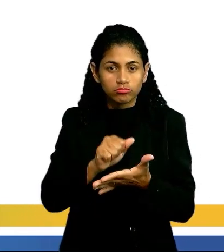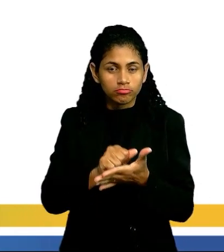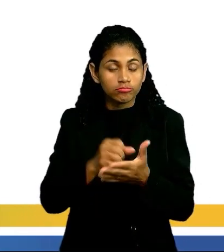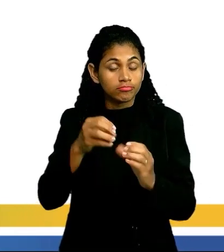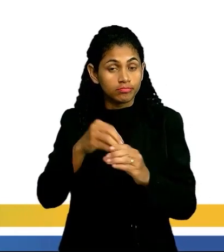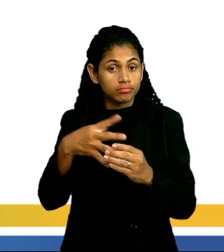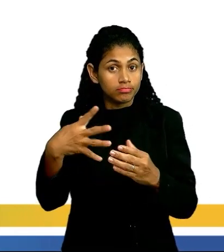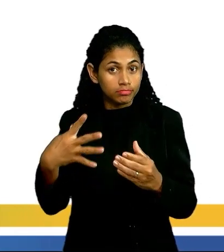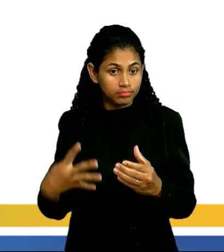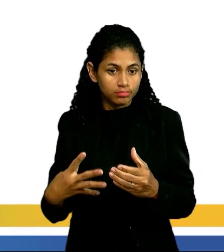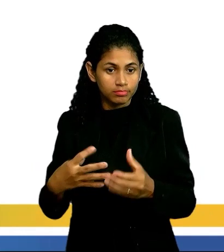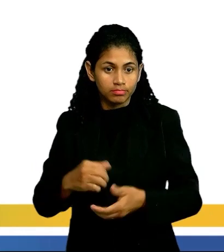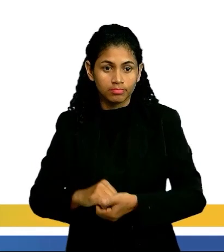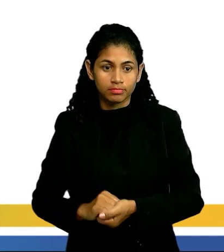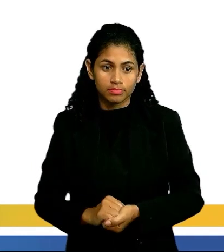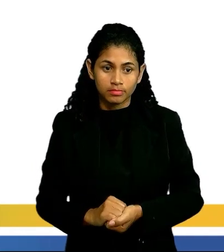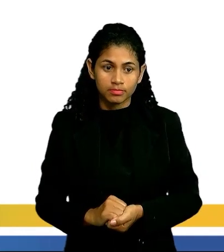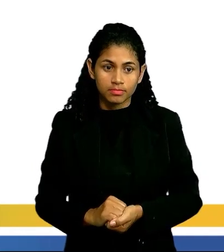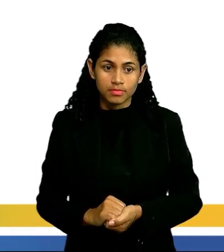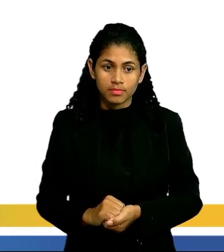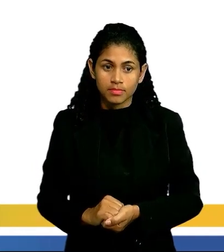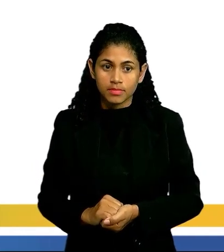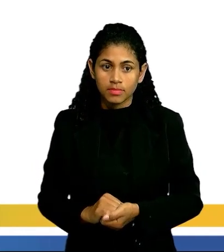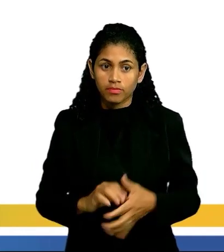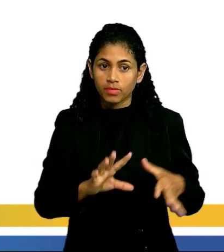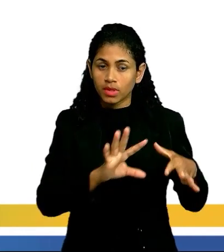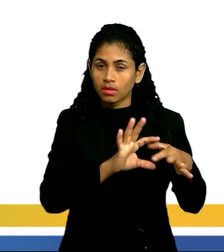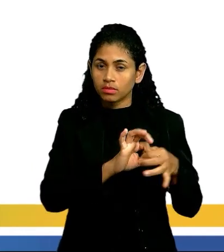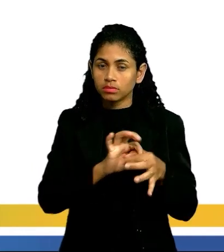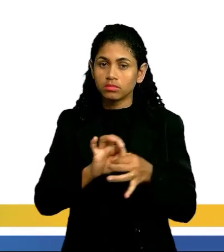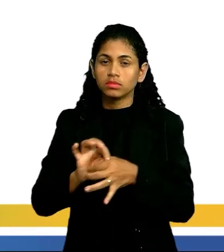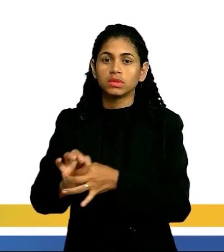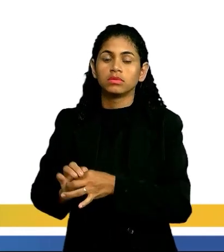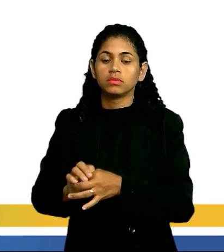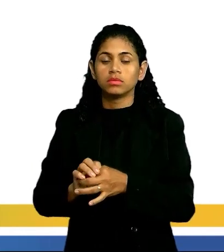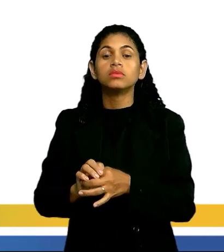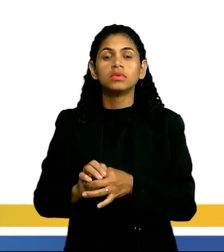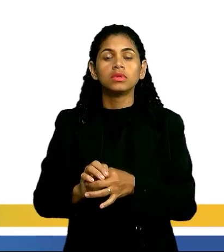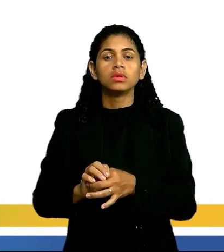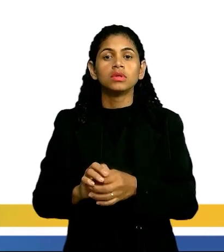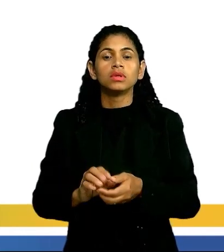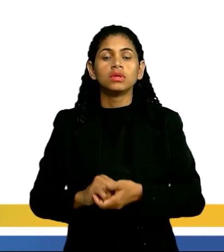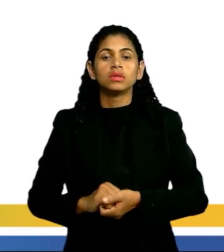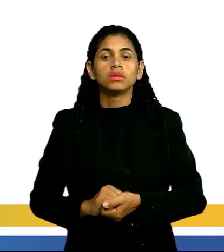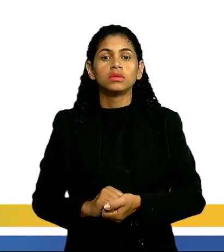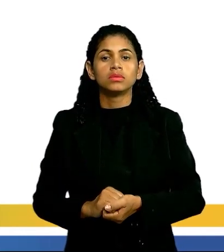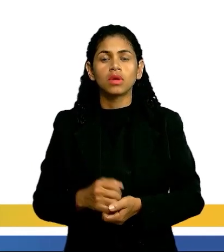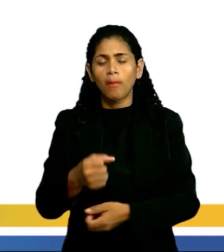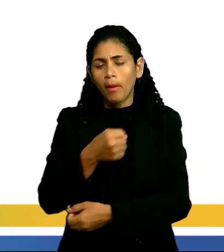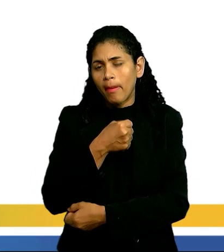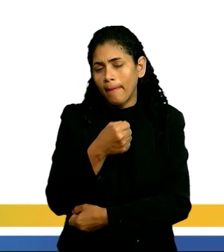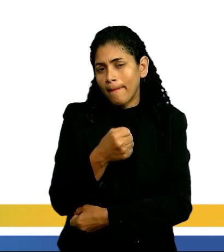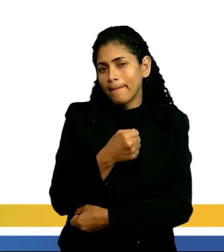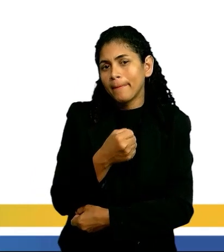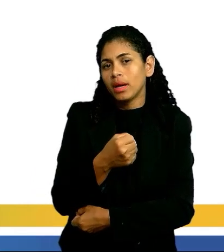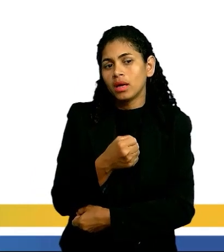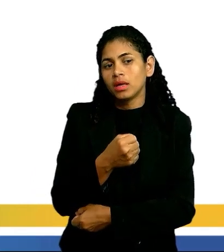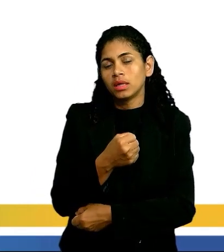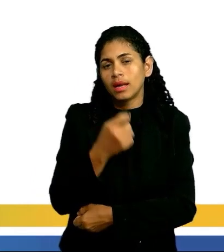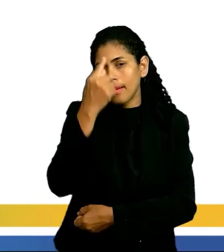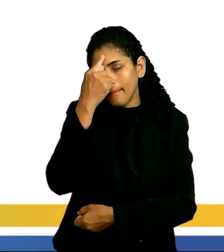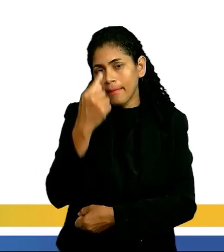desse sistema. Então, no contexto da propaganda nazifascista, as imagens acima